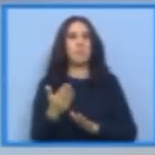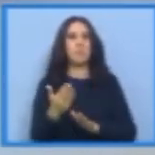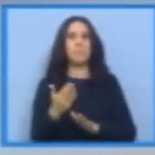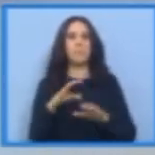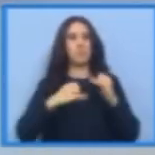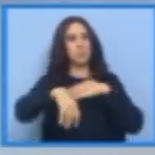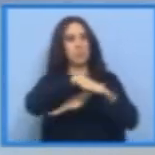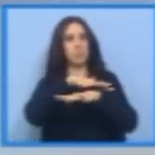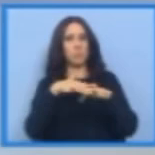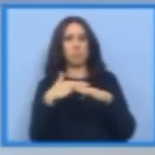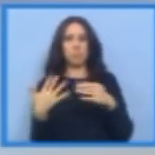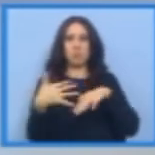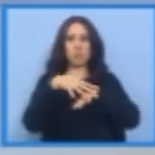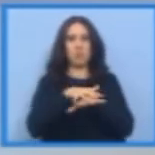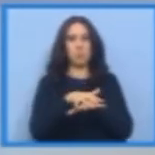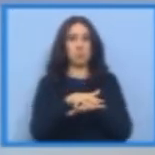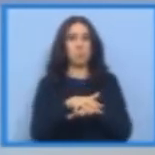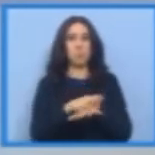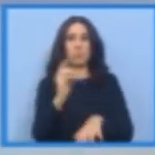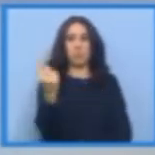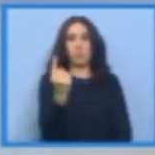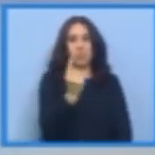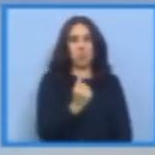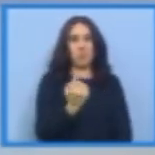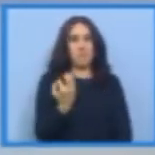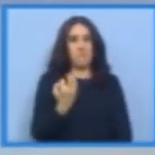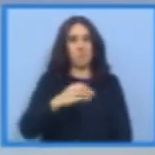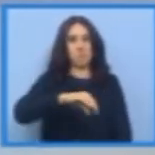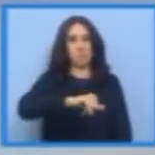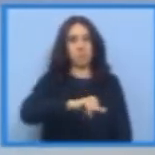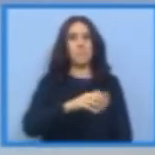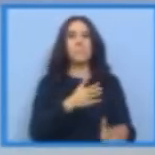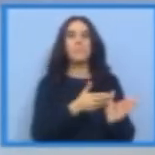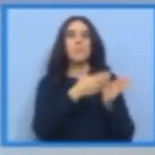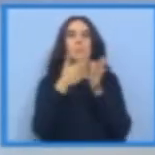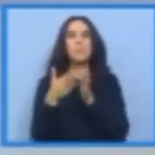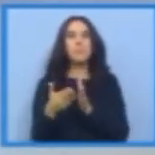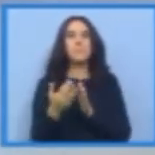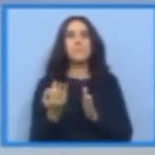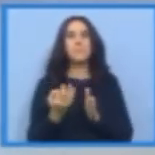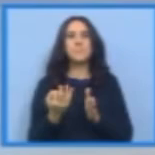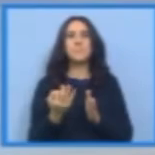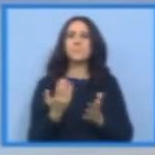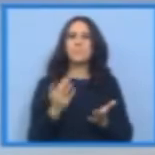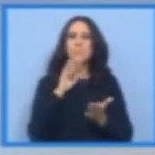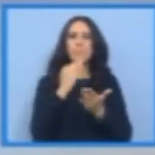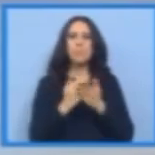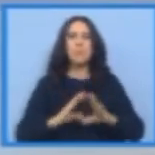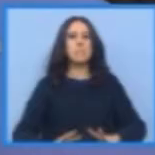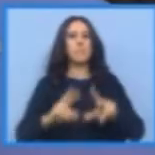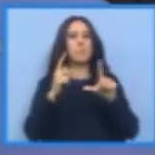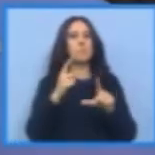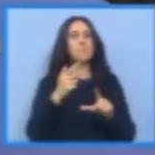nas sociedades onde chega, de destino, e, por outro lado, também promova um autêntico